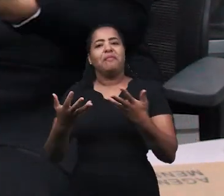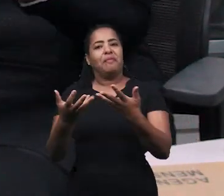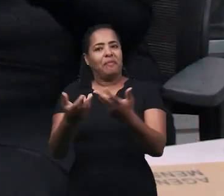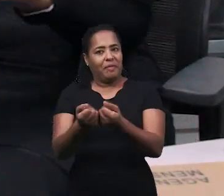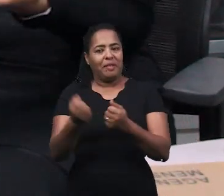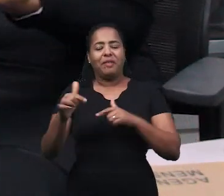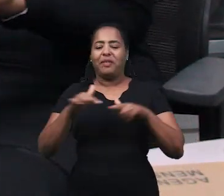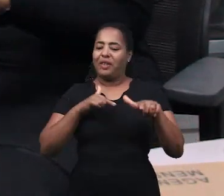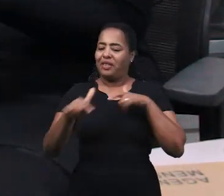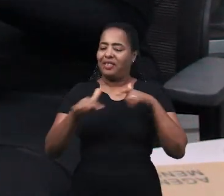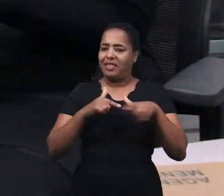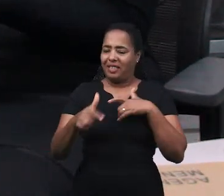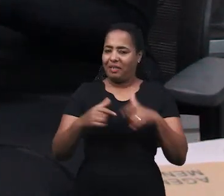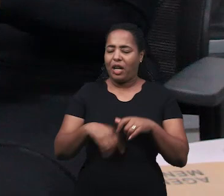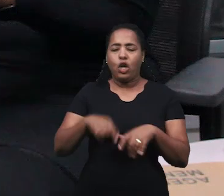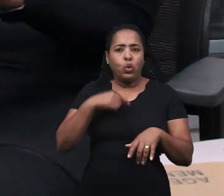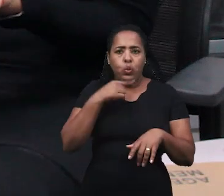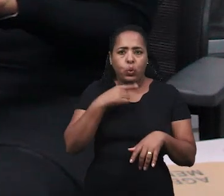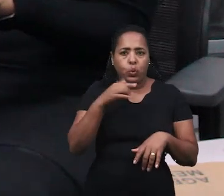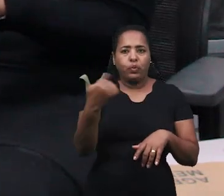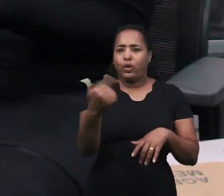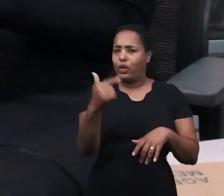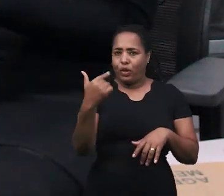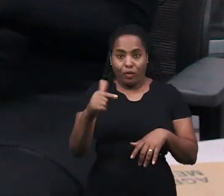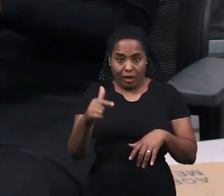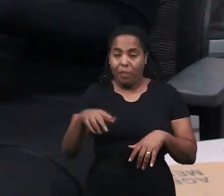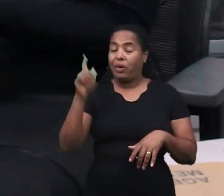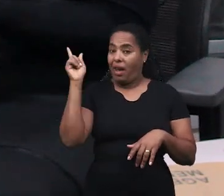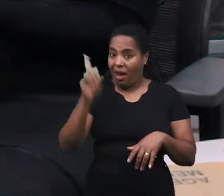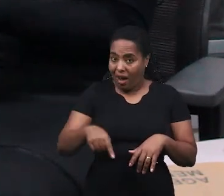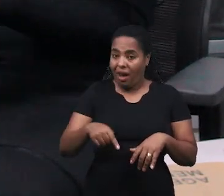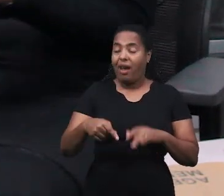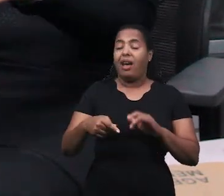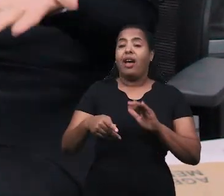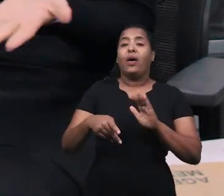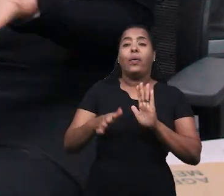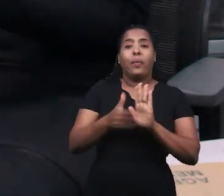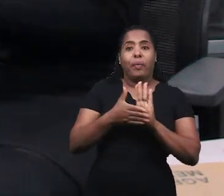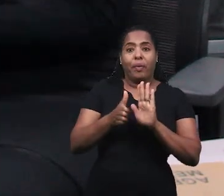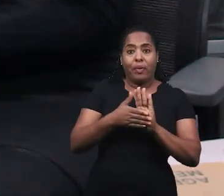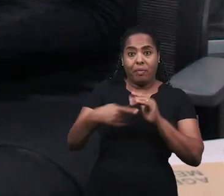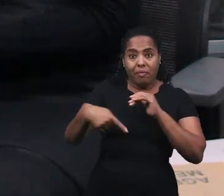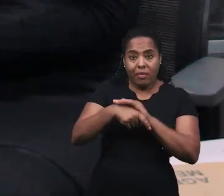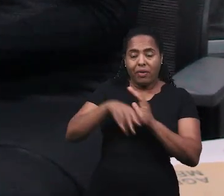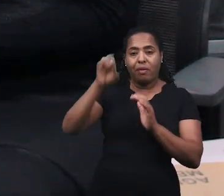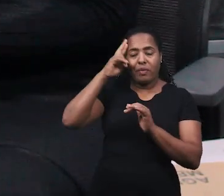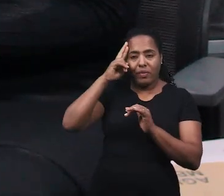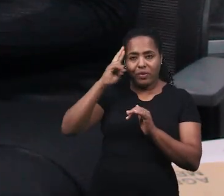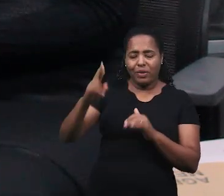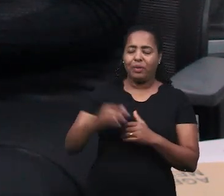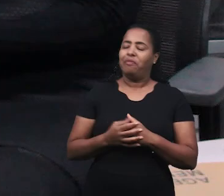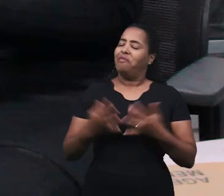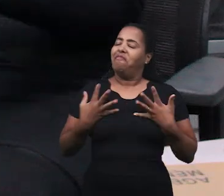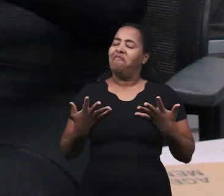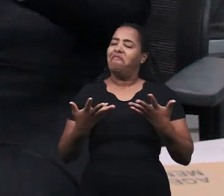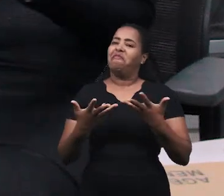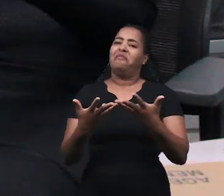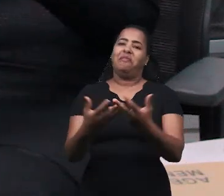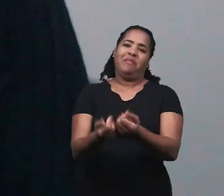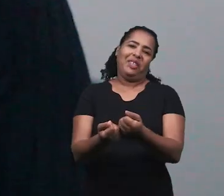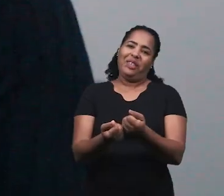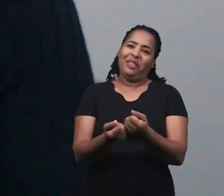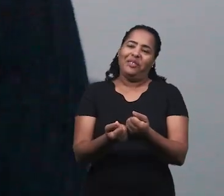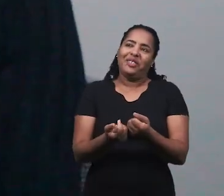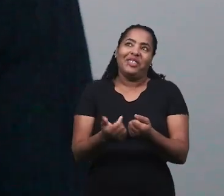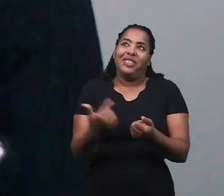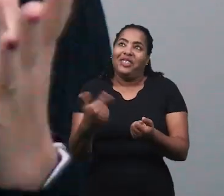poder exercer, que eu creio, eu não tenho dúvidas de que era o projeto do Senhor quando eu fiz jornalismo. Então, é maravilhoso,